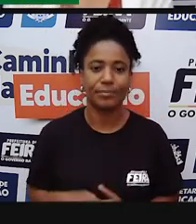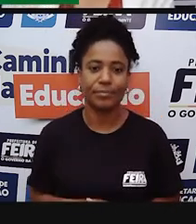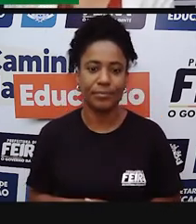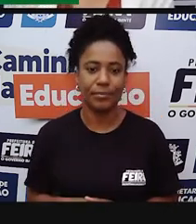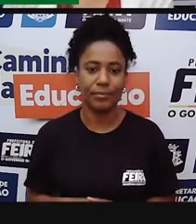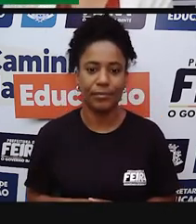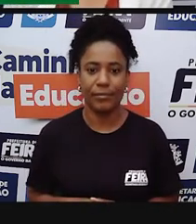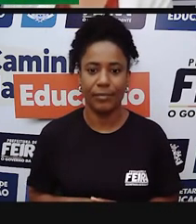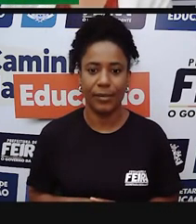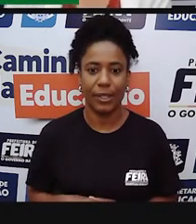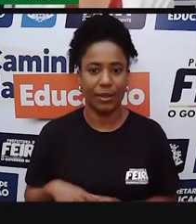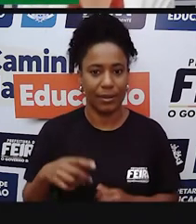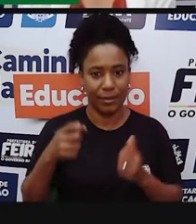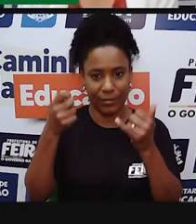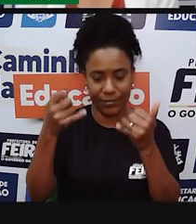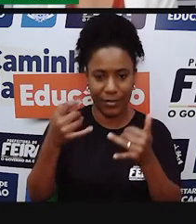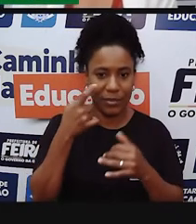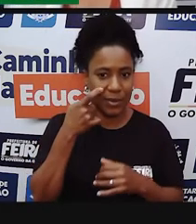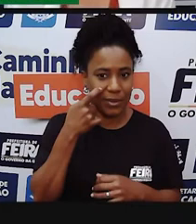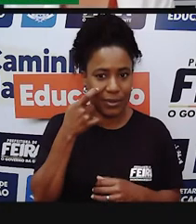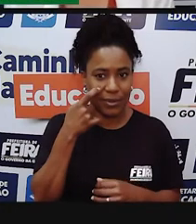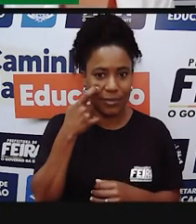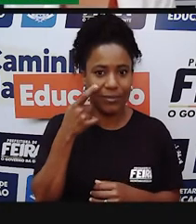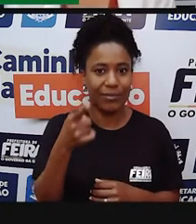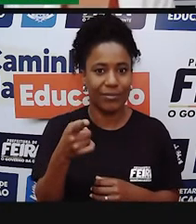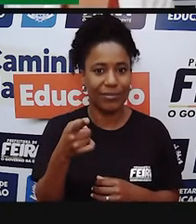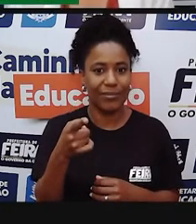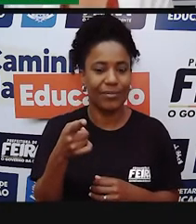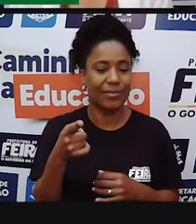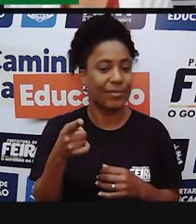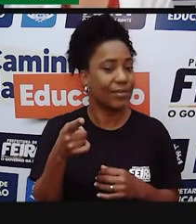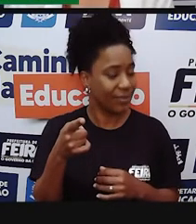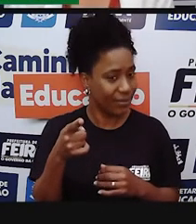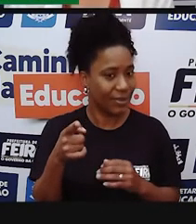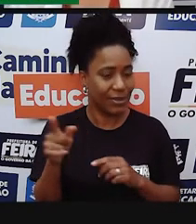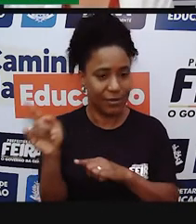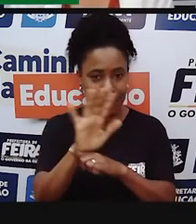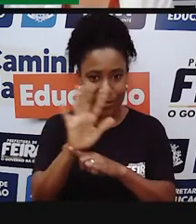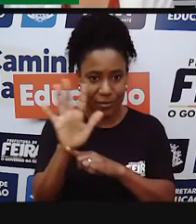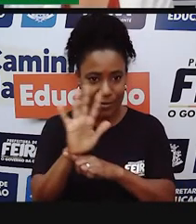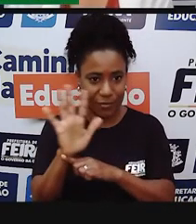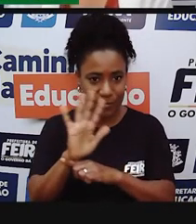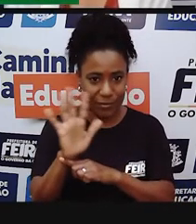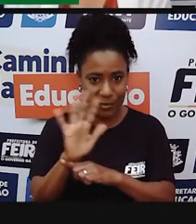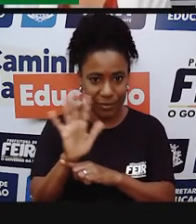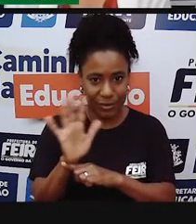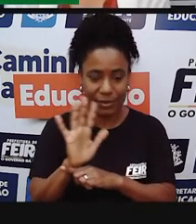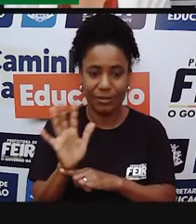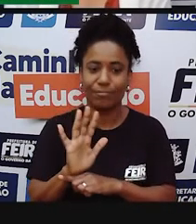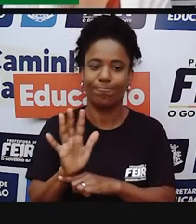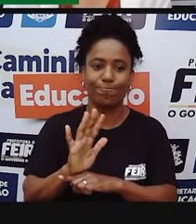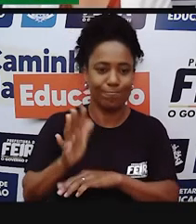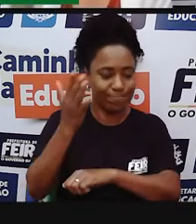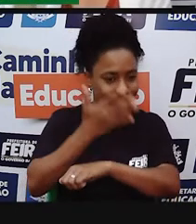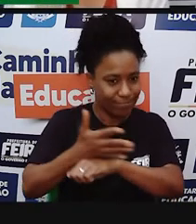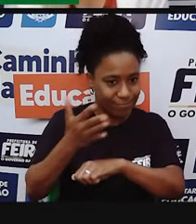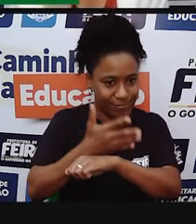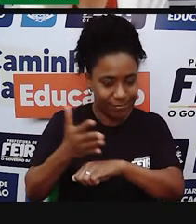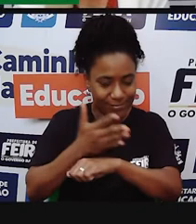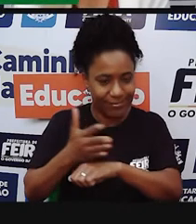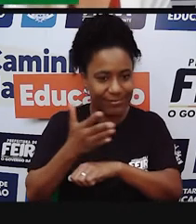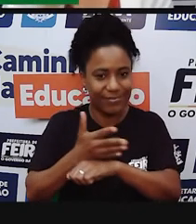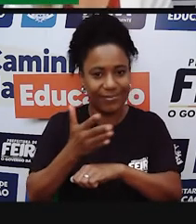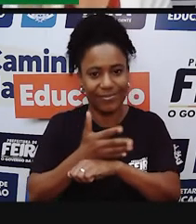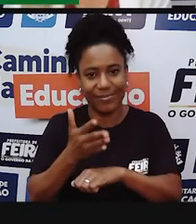antes da minha explicação vamos assistir a um pequeno vídeo para que a gente possa também